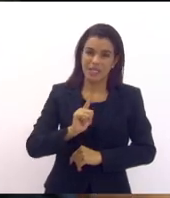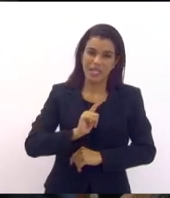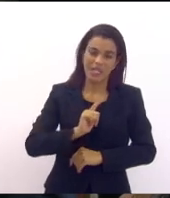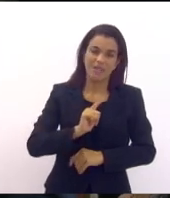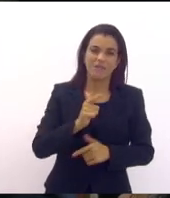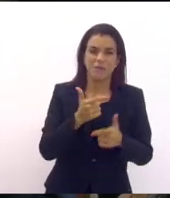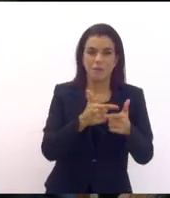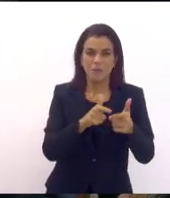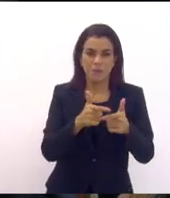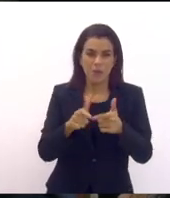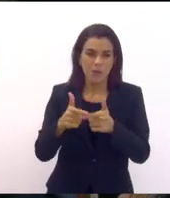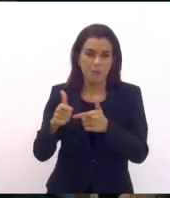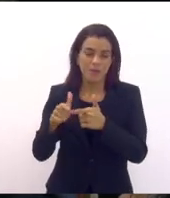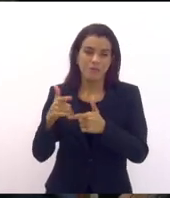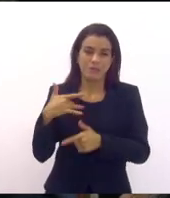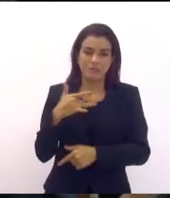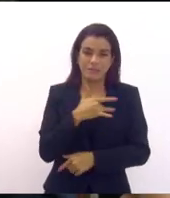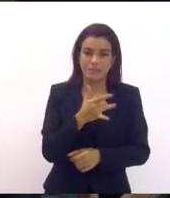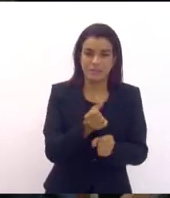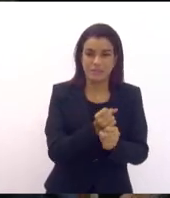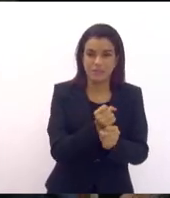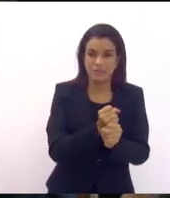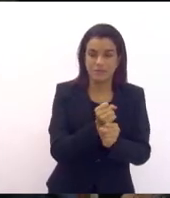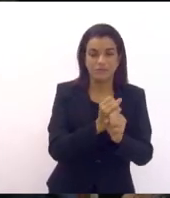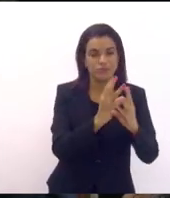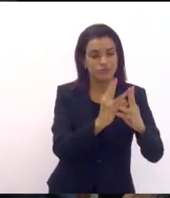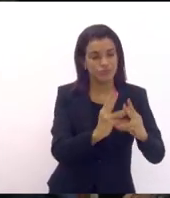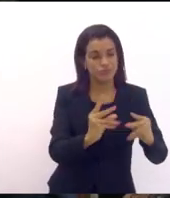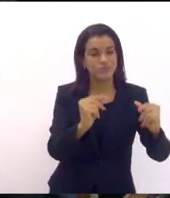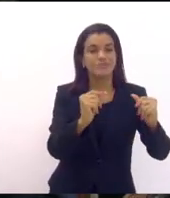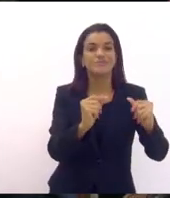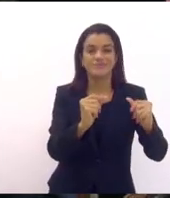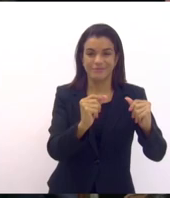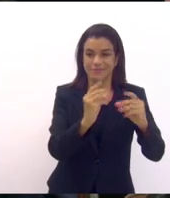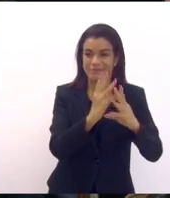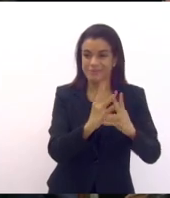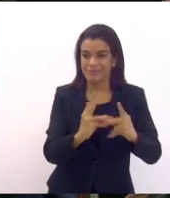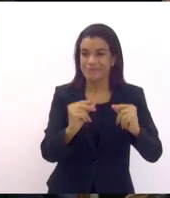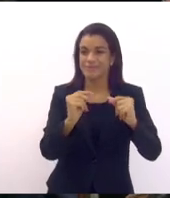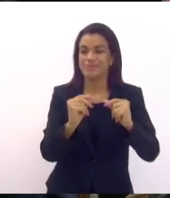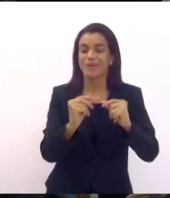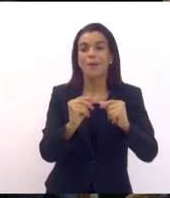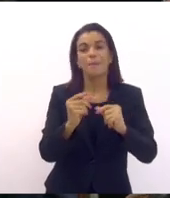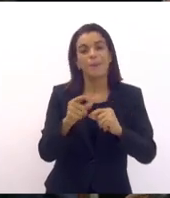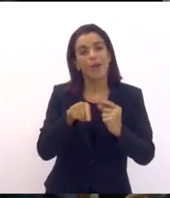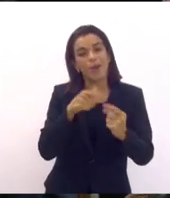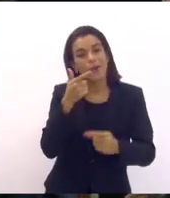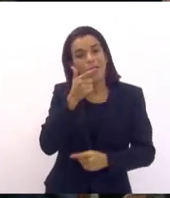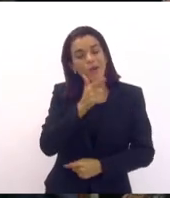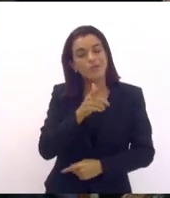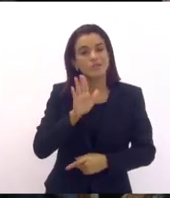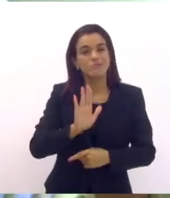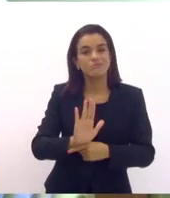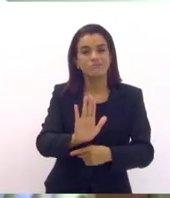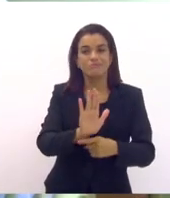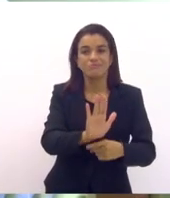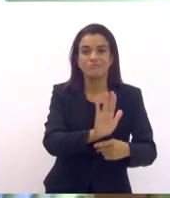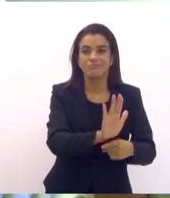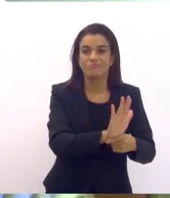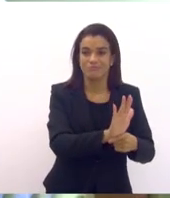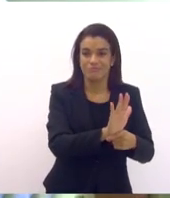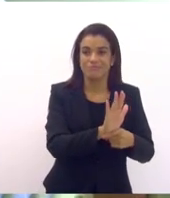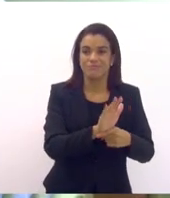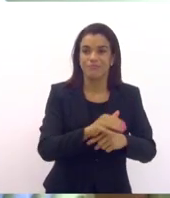problemas de saúde nesse ano mas se curou tá se ajudando para poder fazer e levar adiante essa bela importante missão